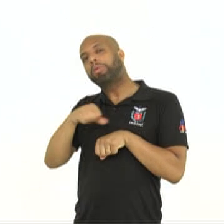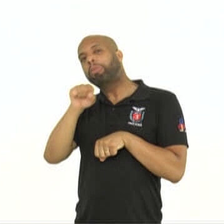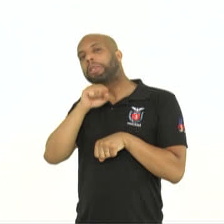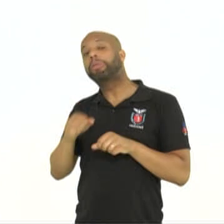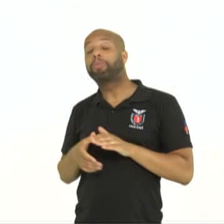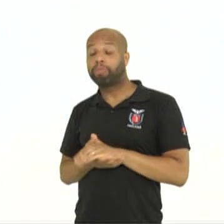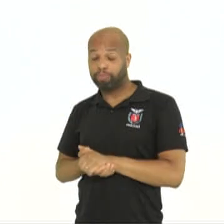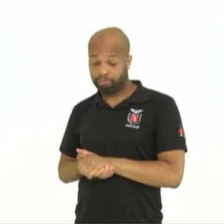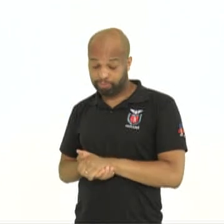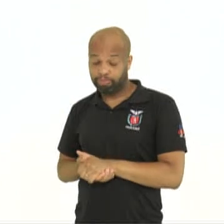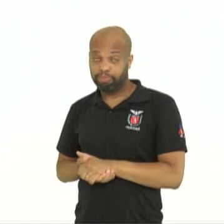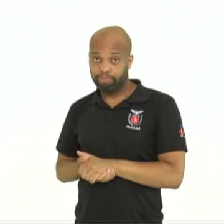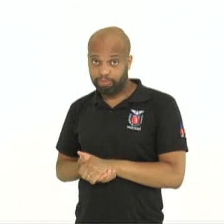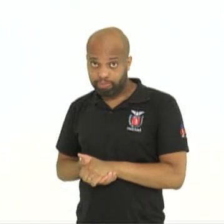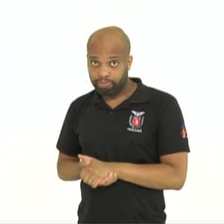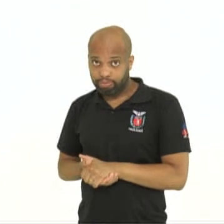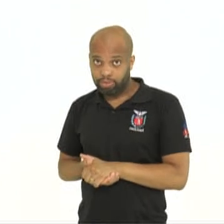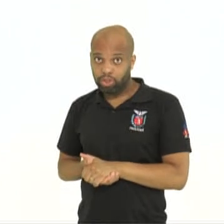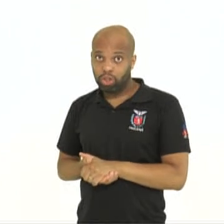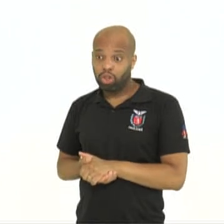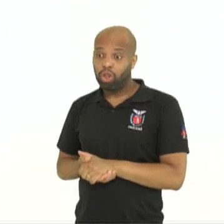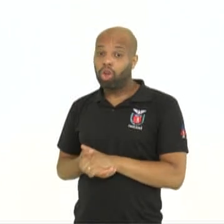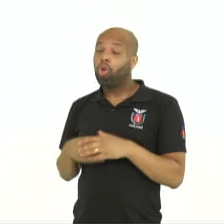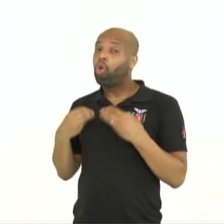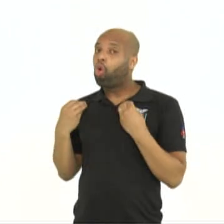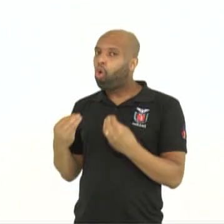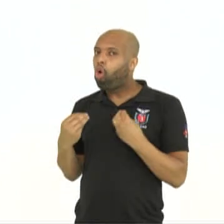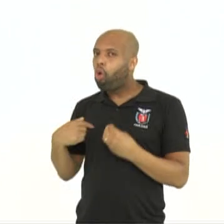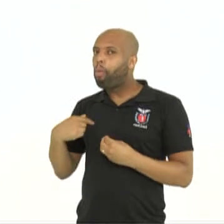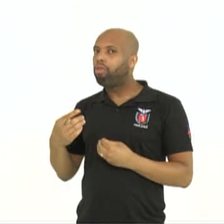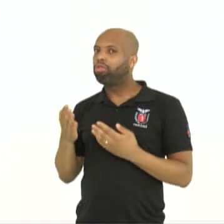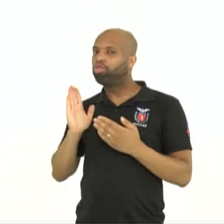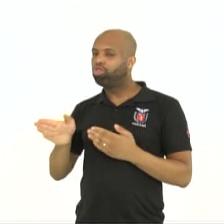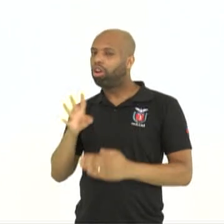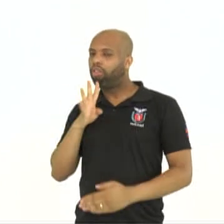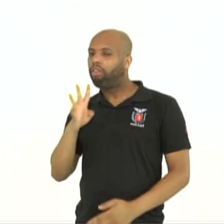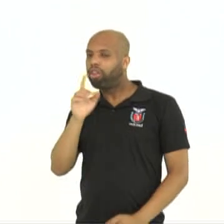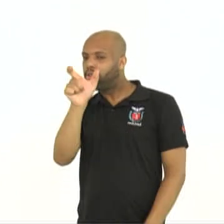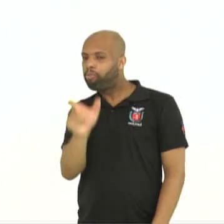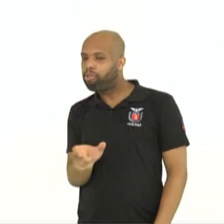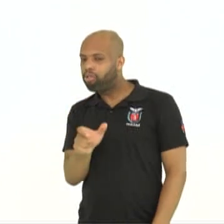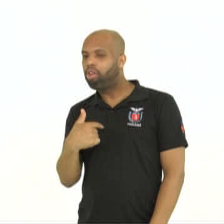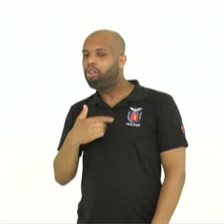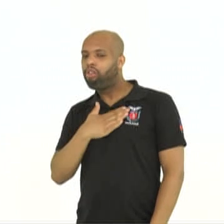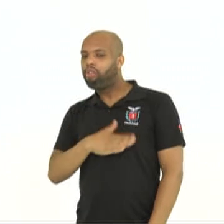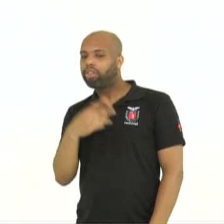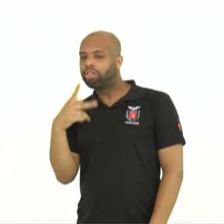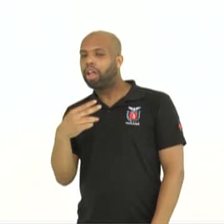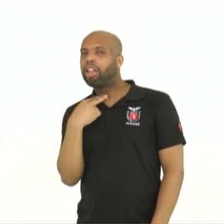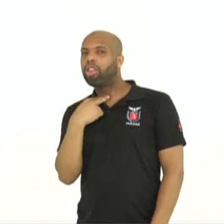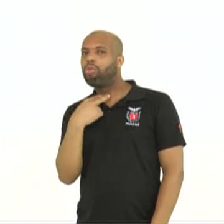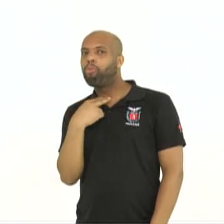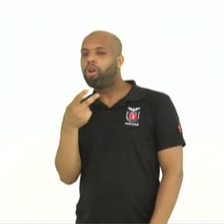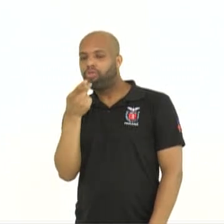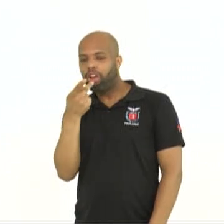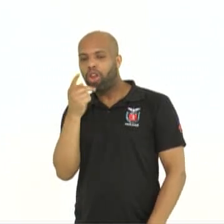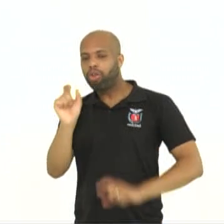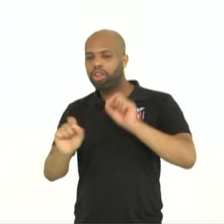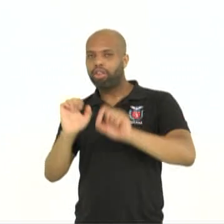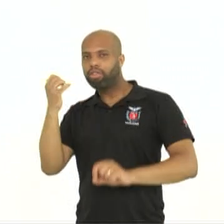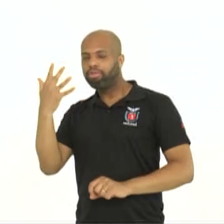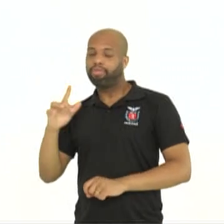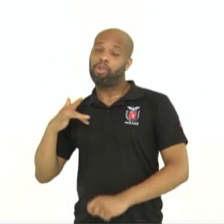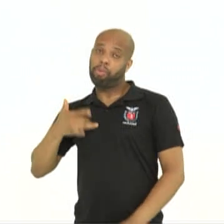ela. Como esta pessoa é minha conhecida e eu gosto muito dela, não posso contar o que aconteceu por lá. É